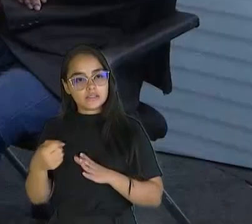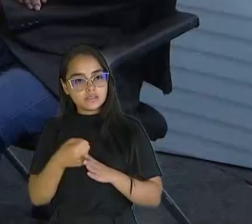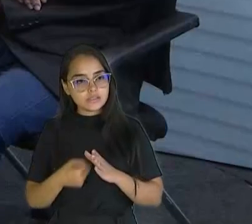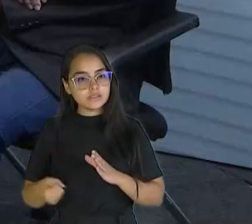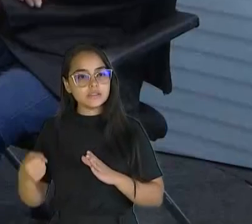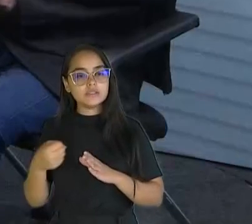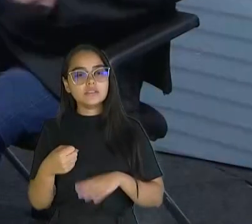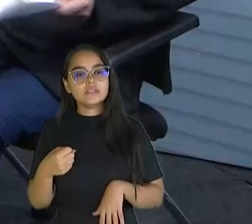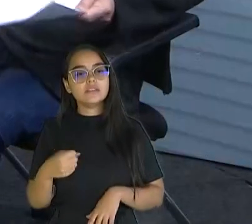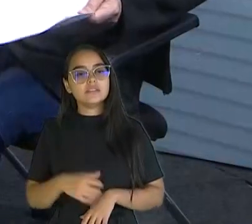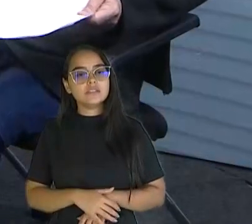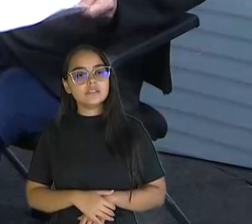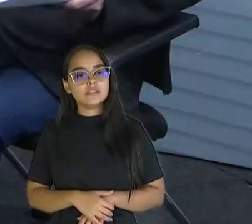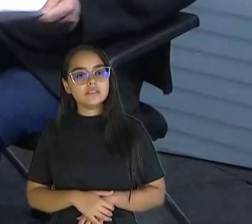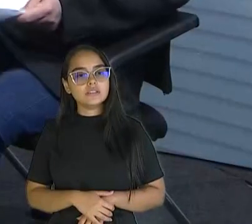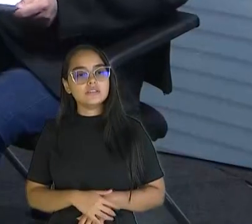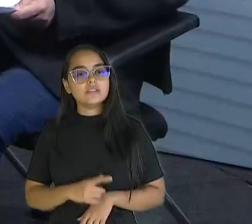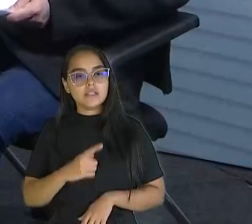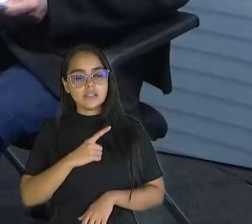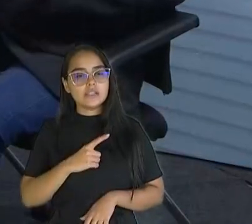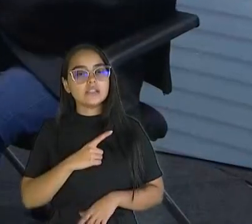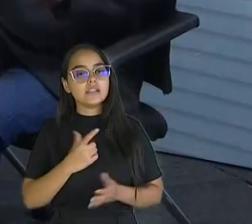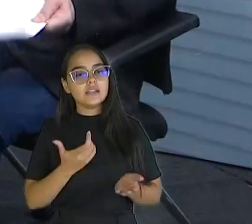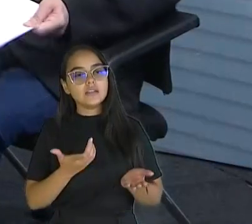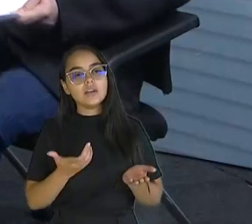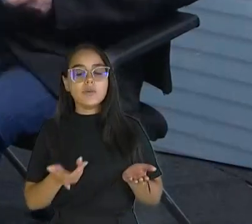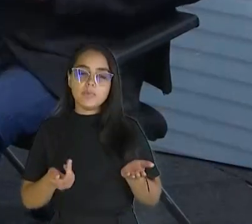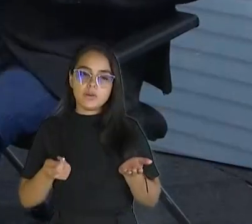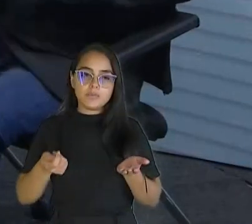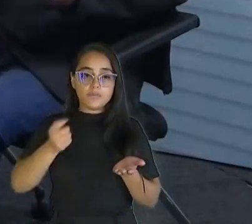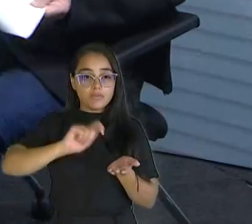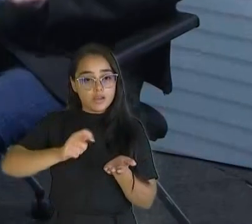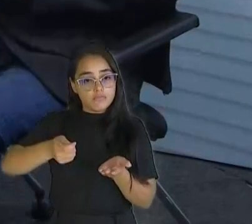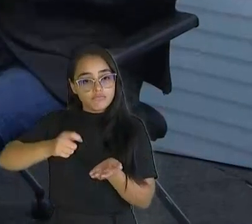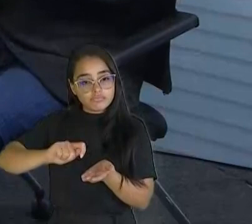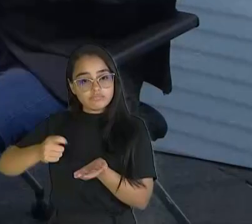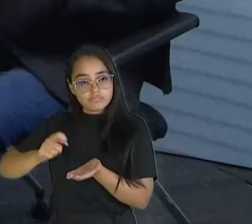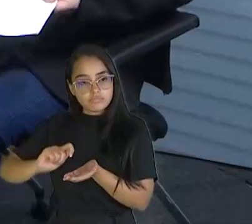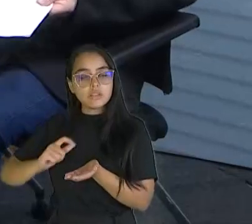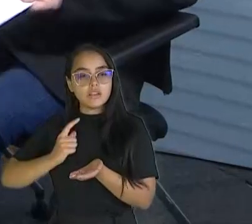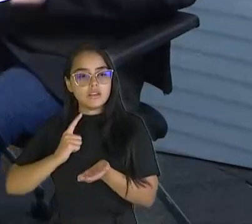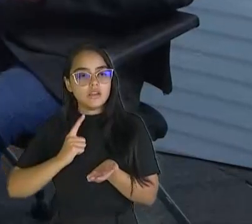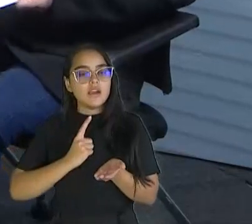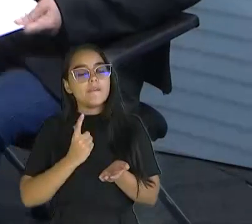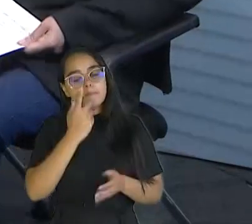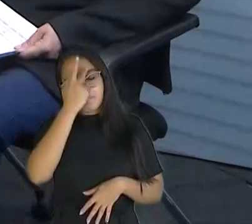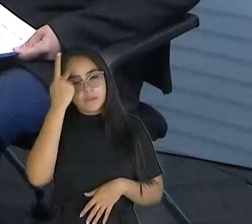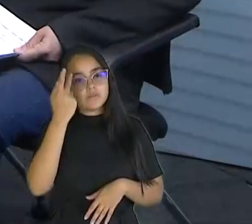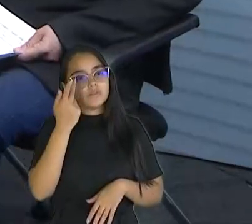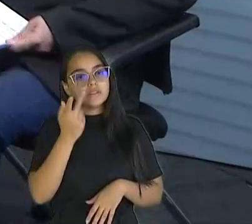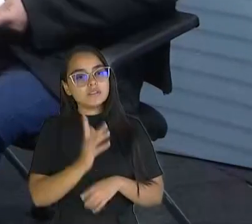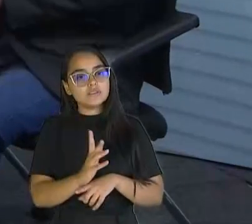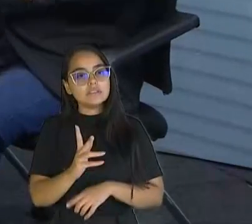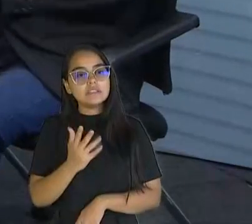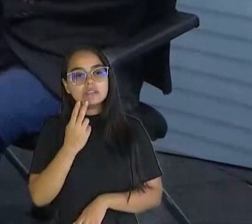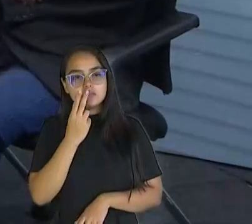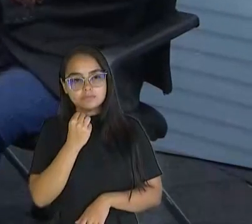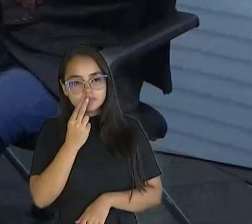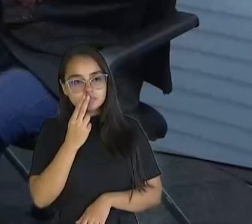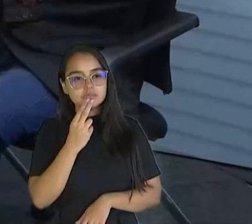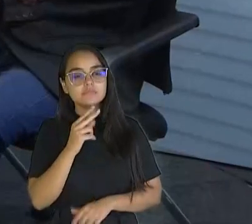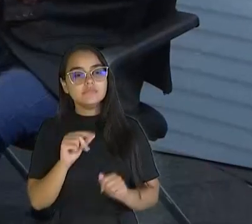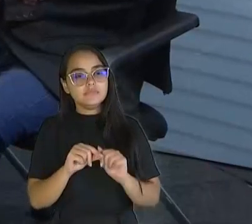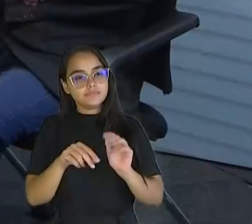as porções. Não, de eu acordo sei. Com assim, a... é o arroz, o feijão, isso. Aí tem a carne, o frango. A gente tem nutricionista que faz